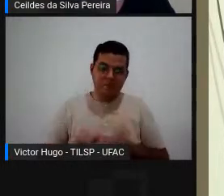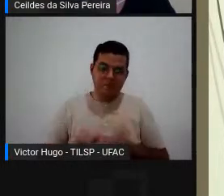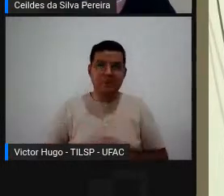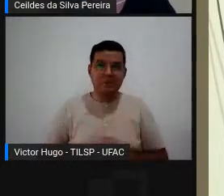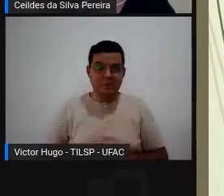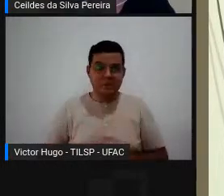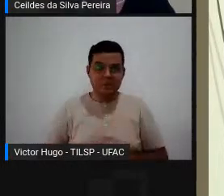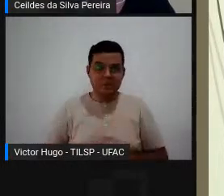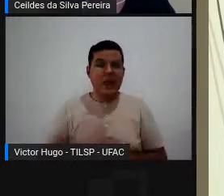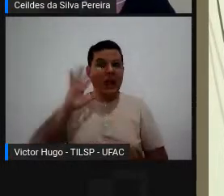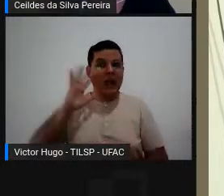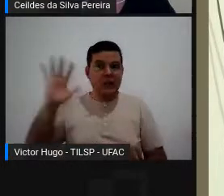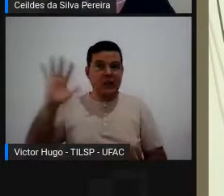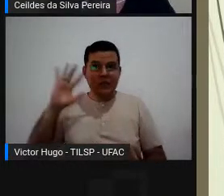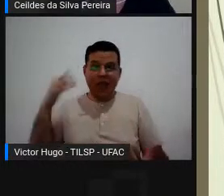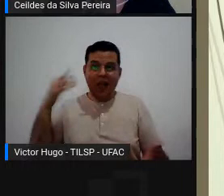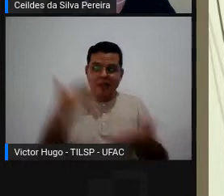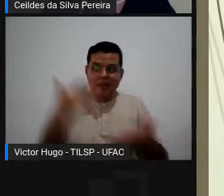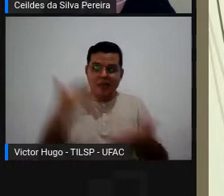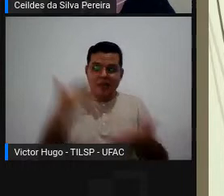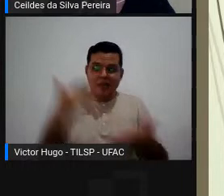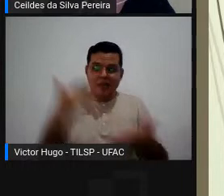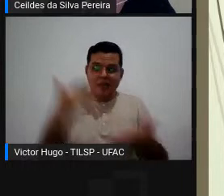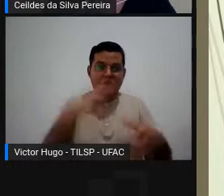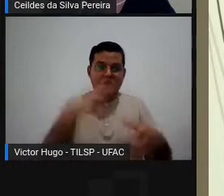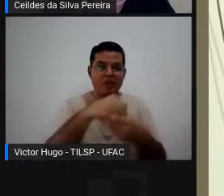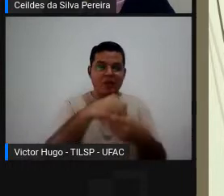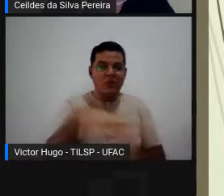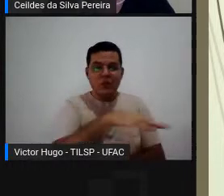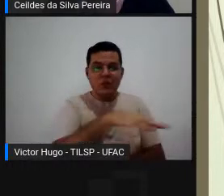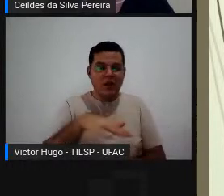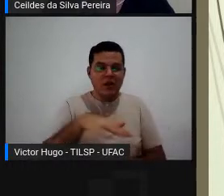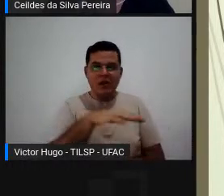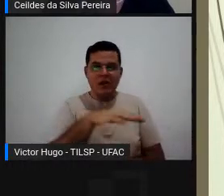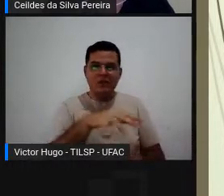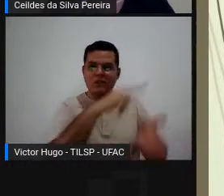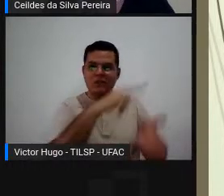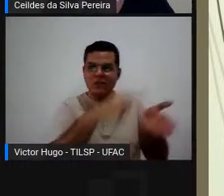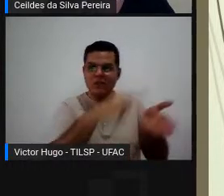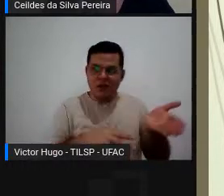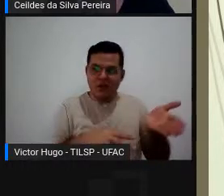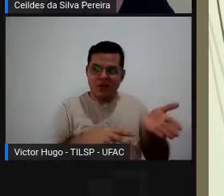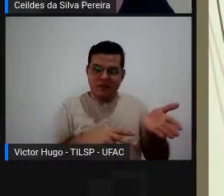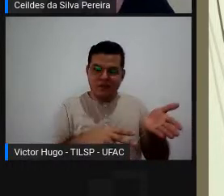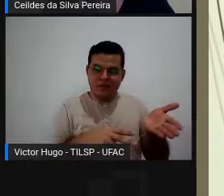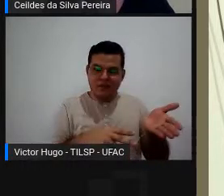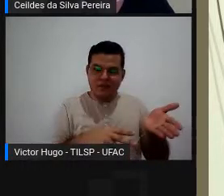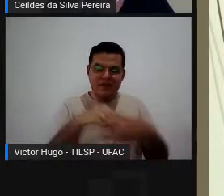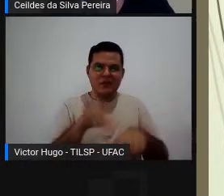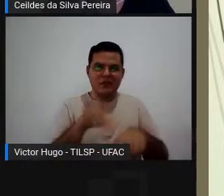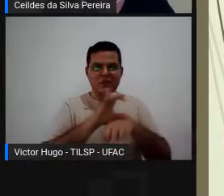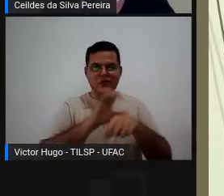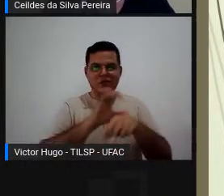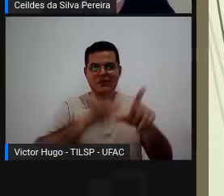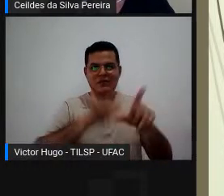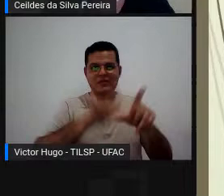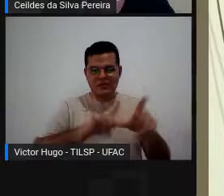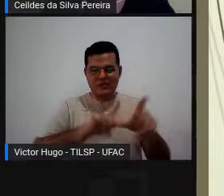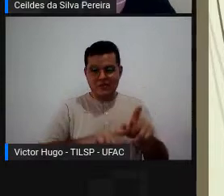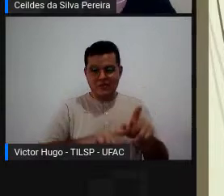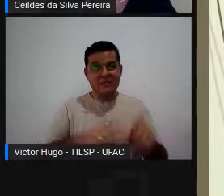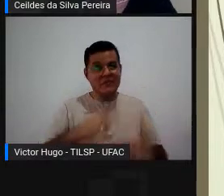geral do curso de letras e na UFAC não é diferente. Então,